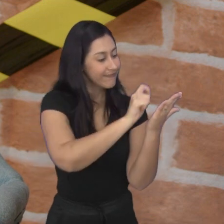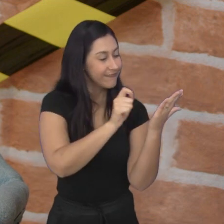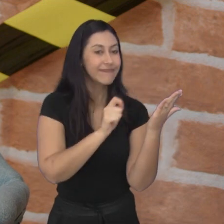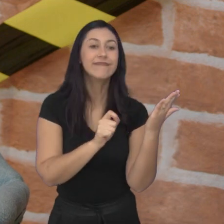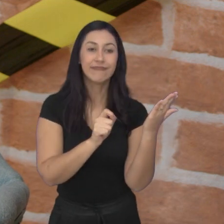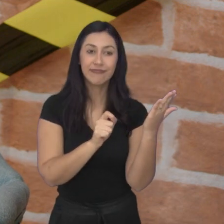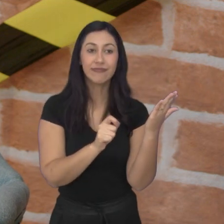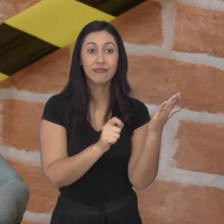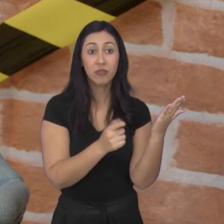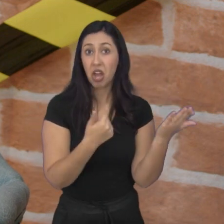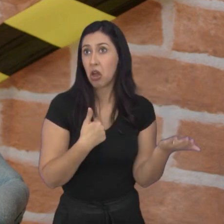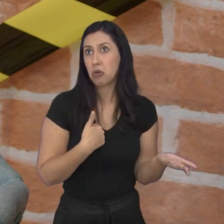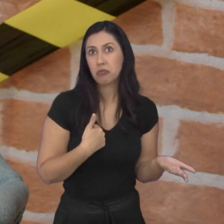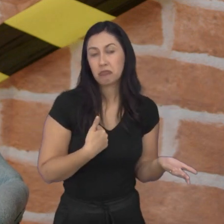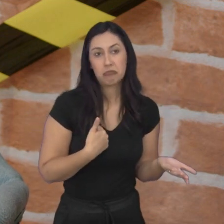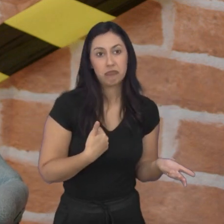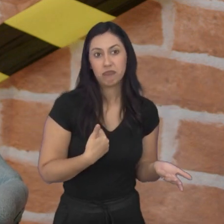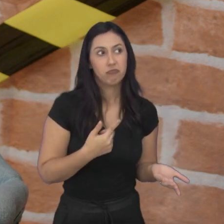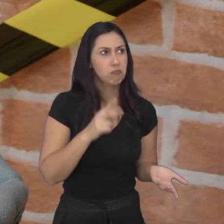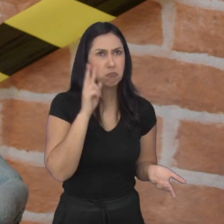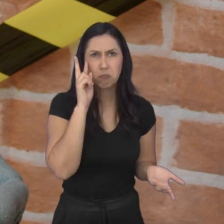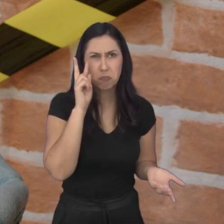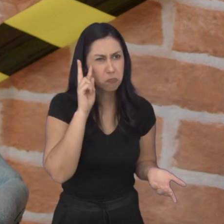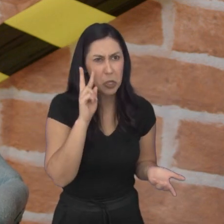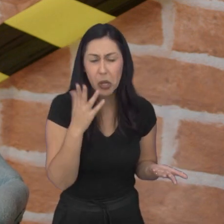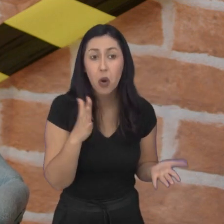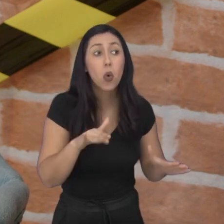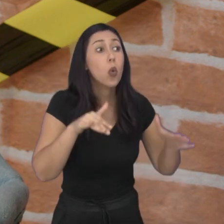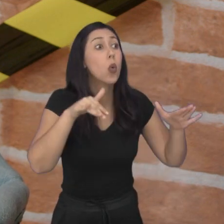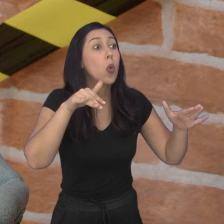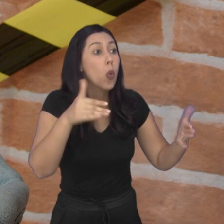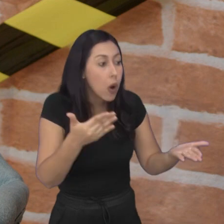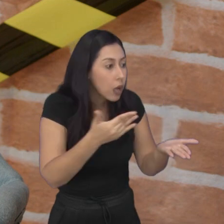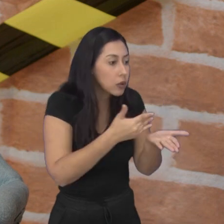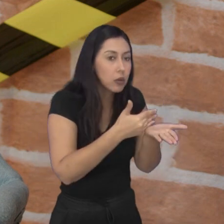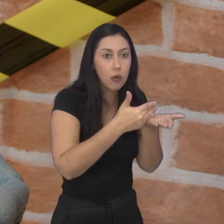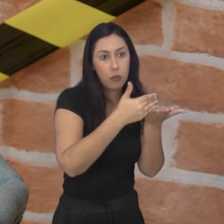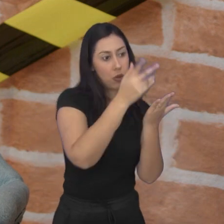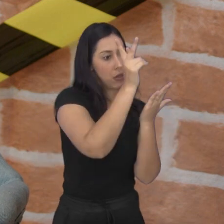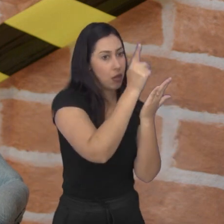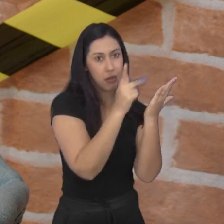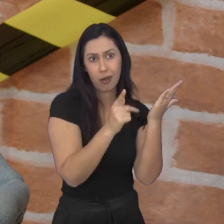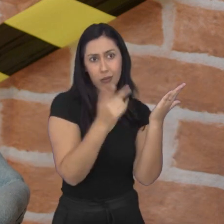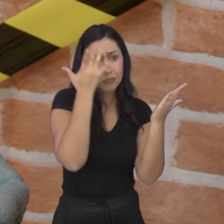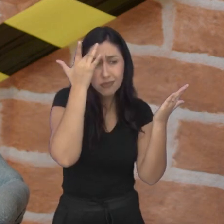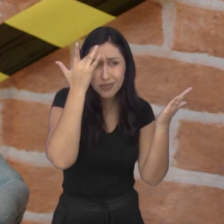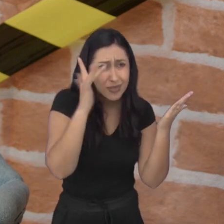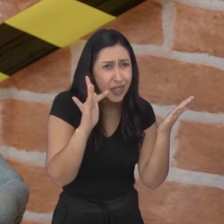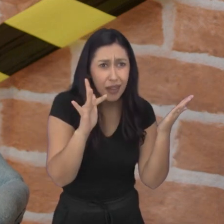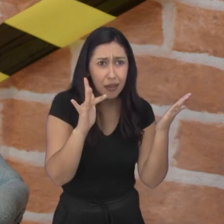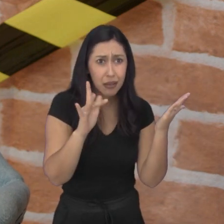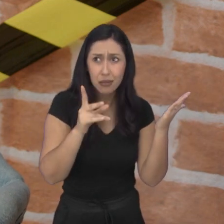se lembra, basicamente. Eu não lembro quando eu comecei a desenhar. Eu desenho desde que eu ando, desde que eu falo.